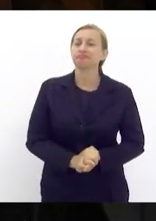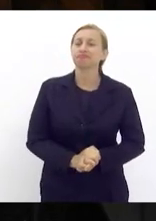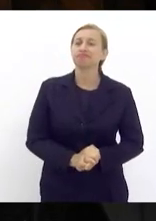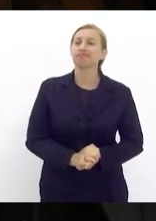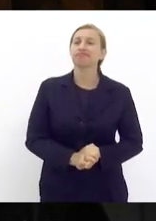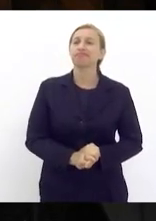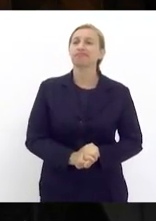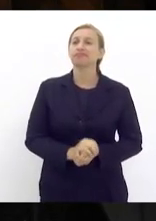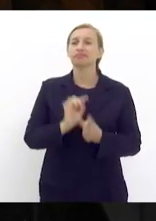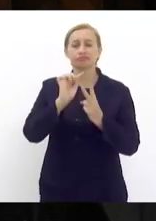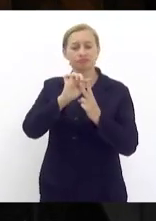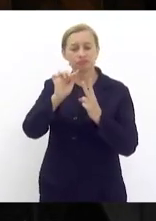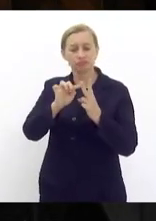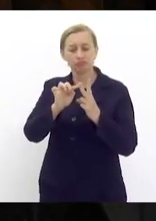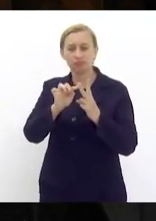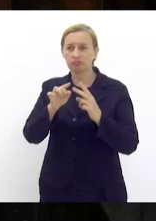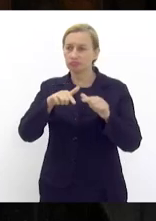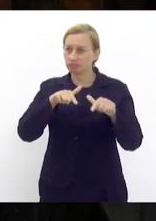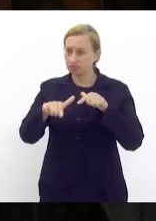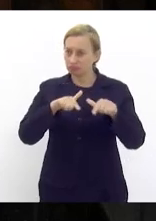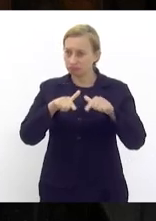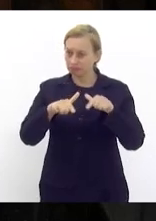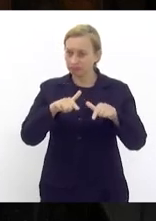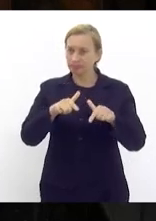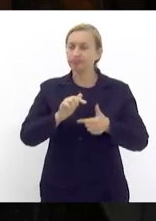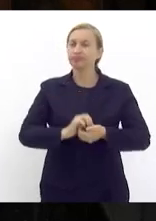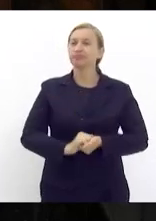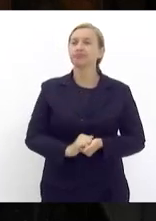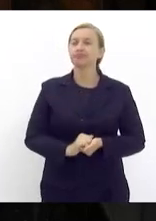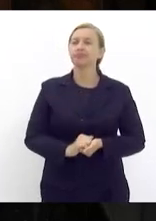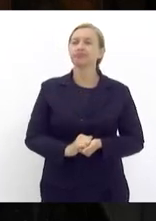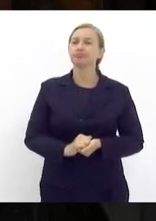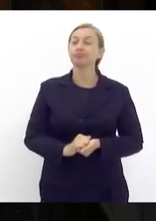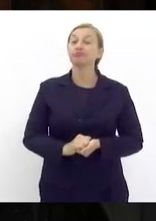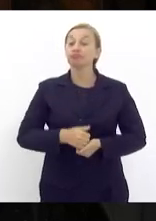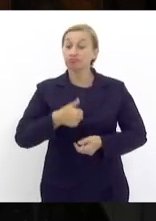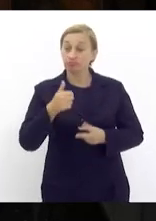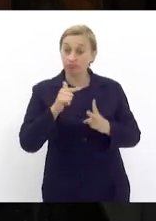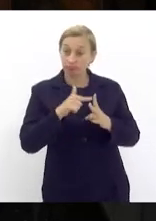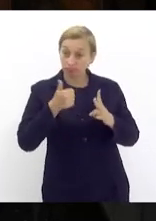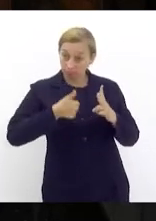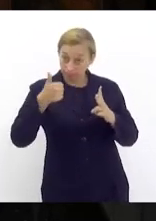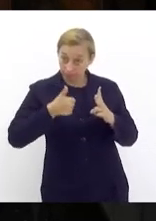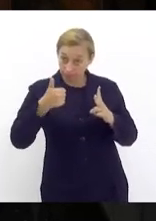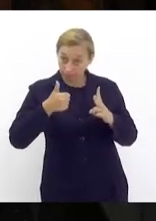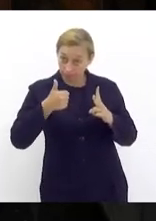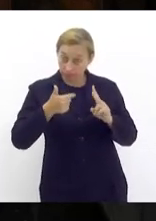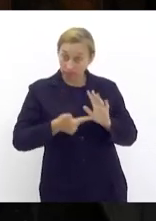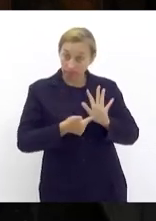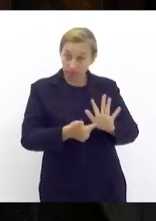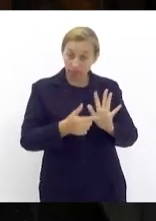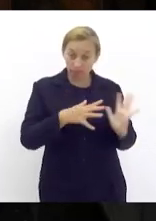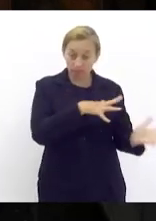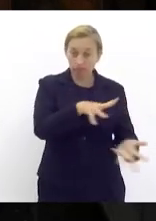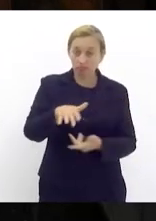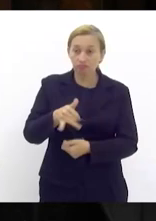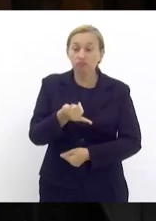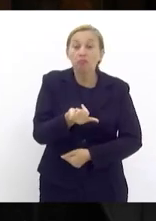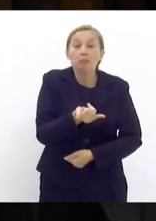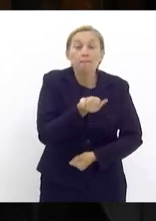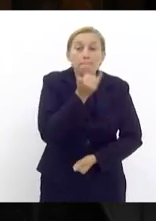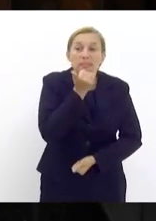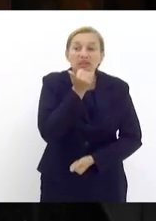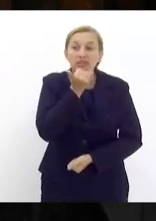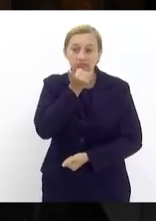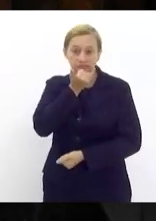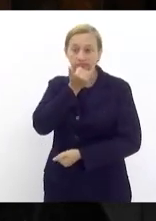trazendo duas grandes missões. A primeira, trouxe para o mundo o perdão, que